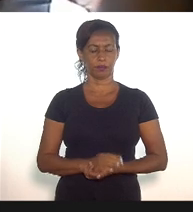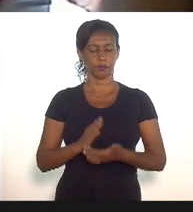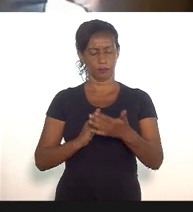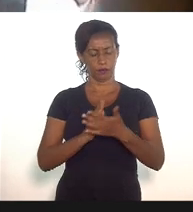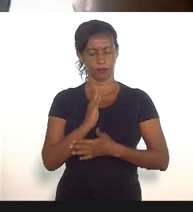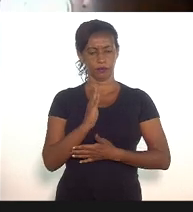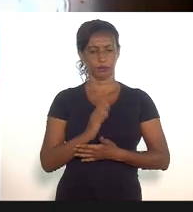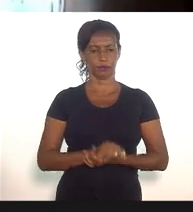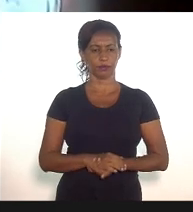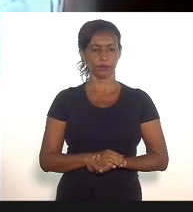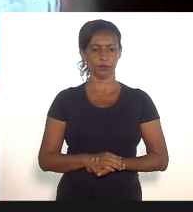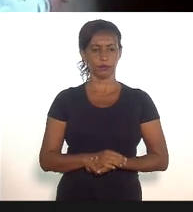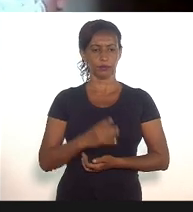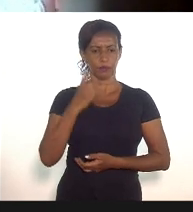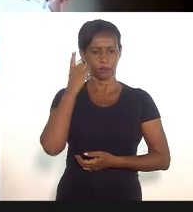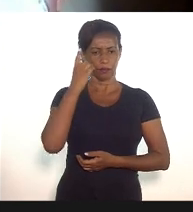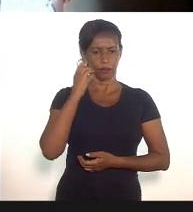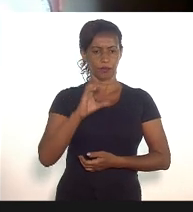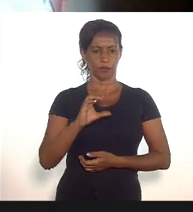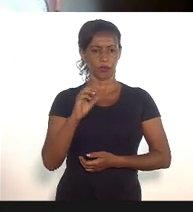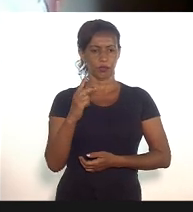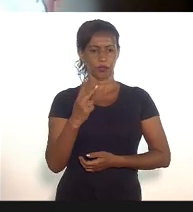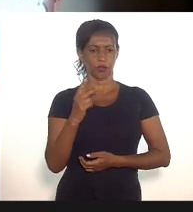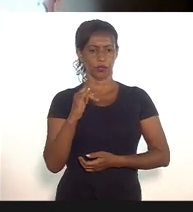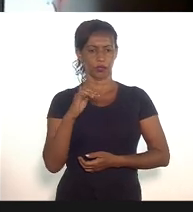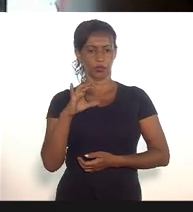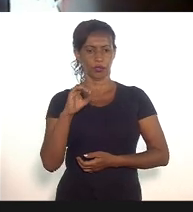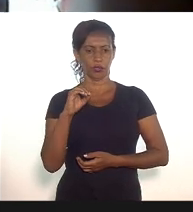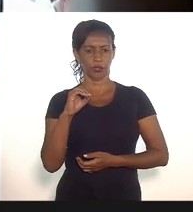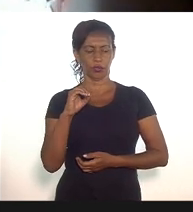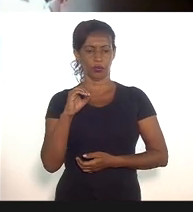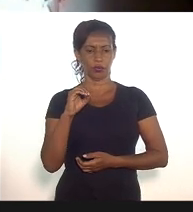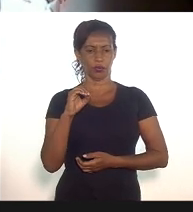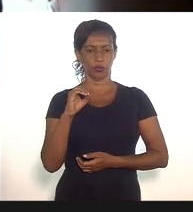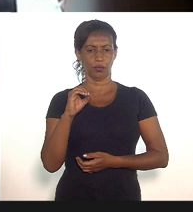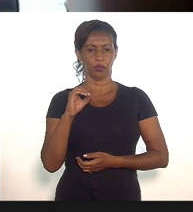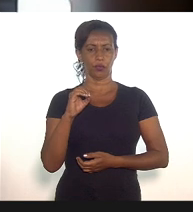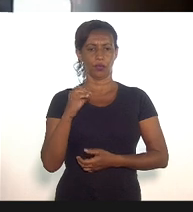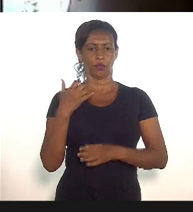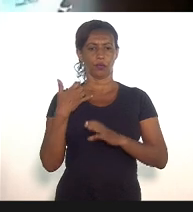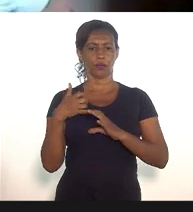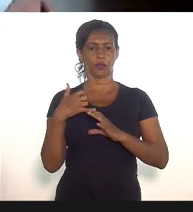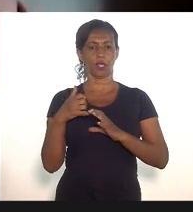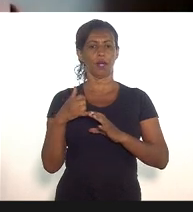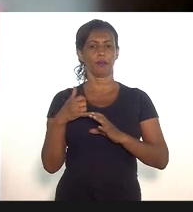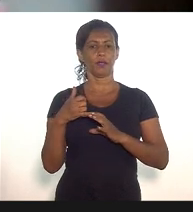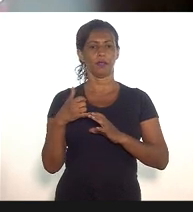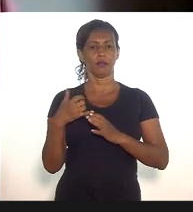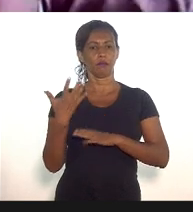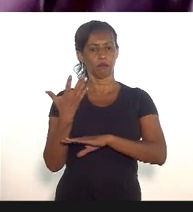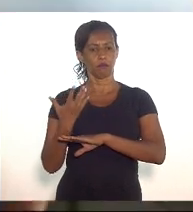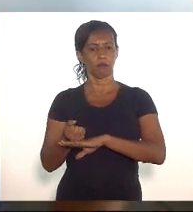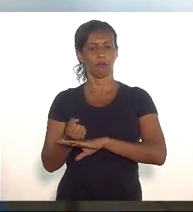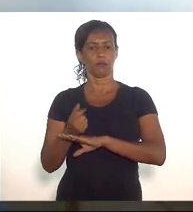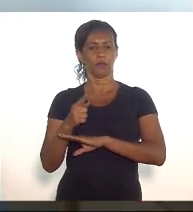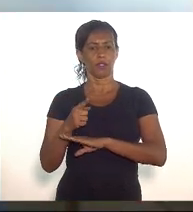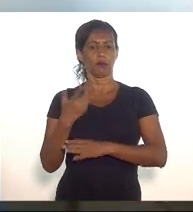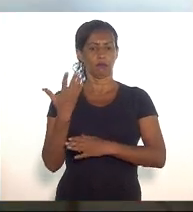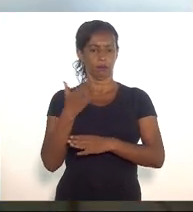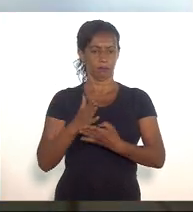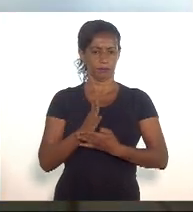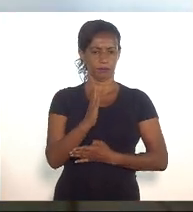Favorável, presidente. Deputado Chico está votando pelo zap favoravelmente. Agora eu vou